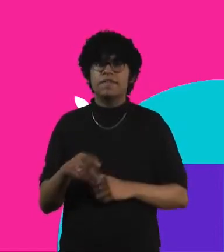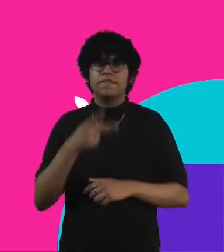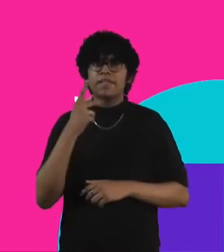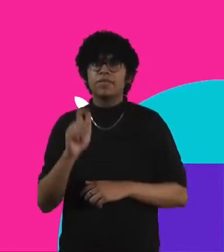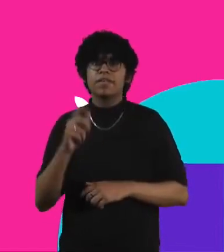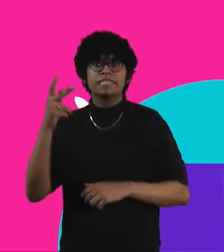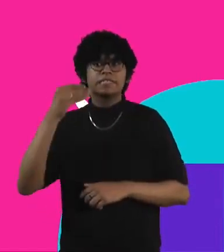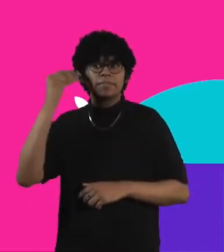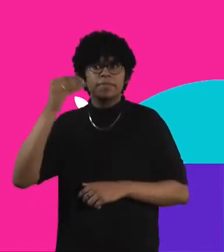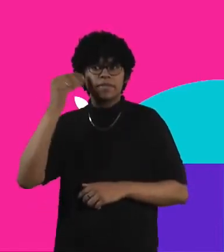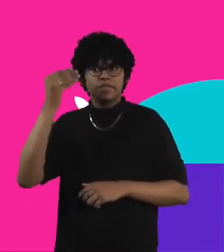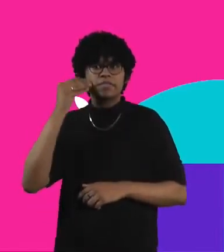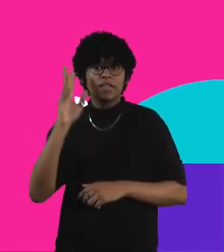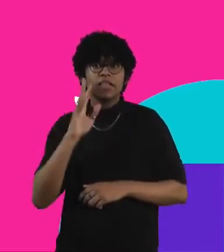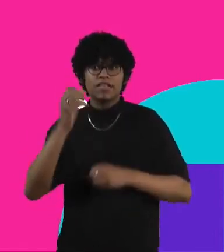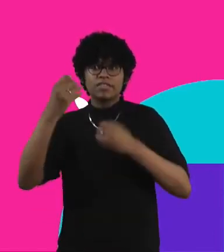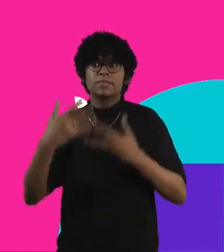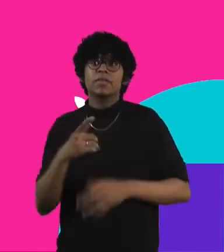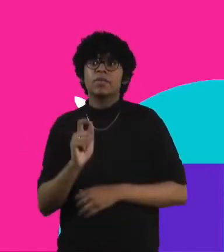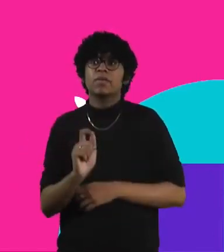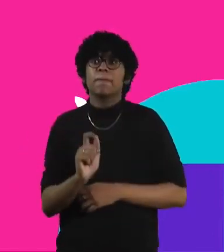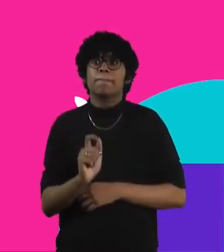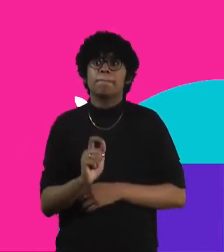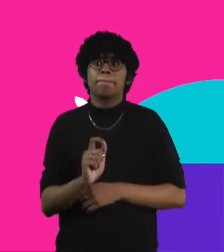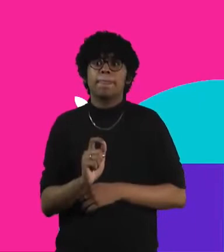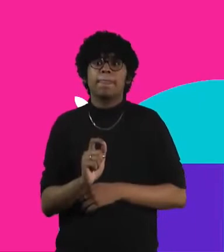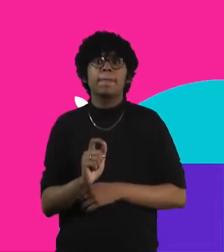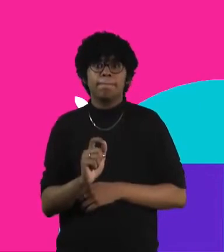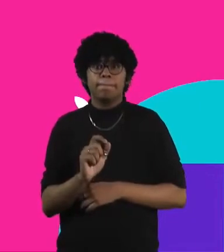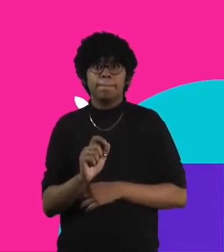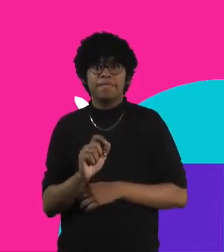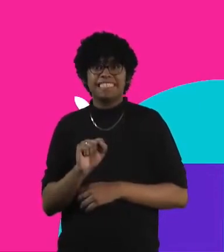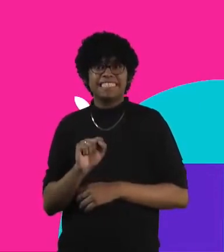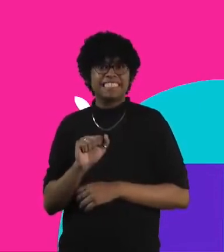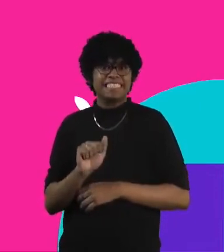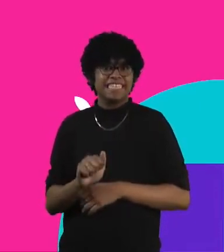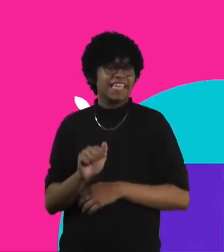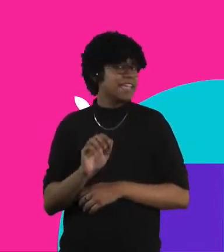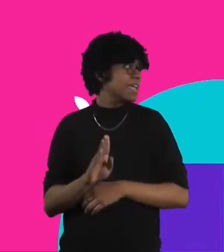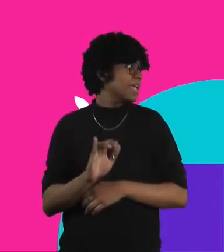experiência, eu acho legal explicar um pouco para vocês, né, o que é o Sabin